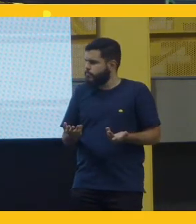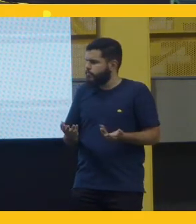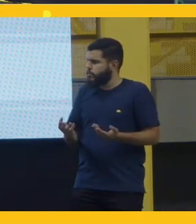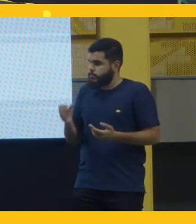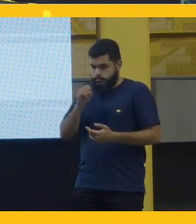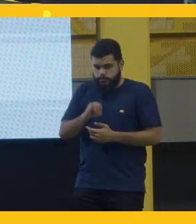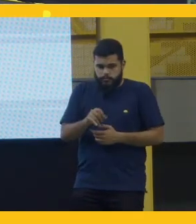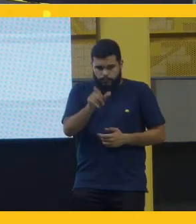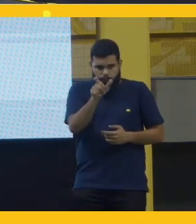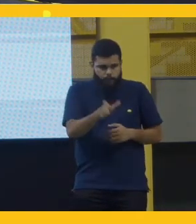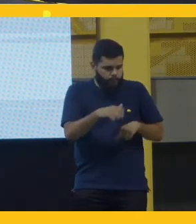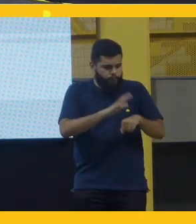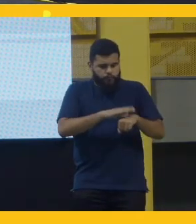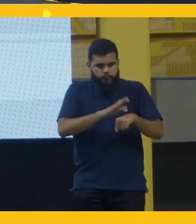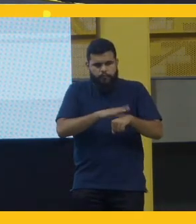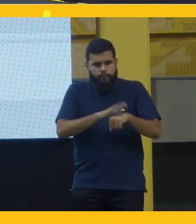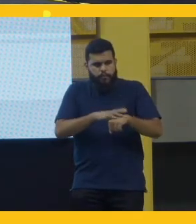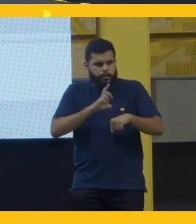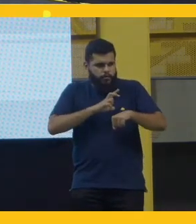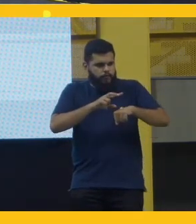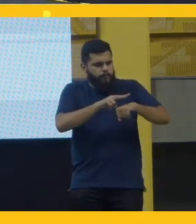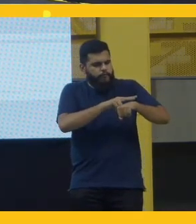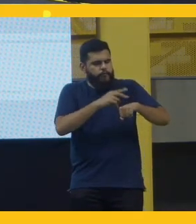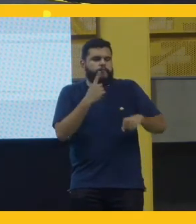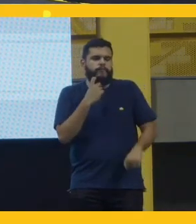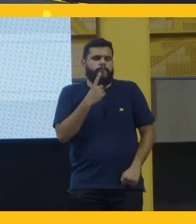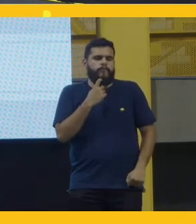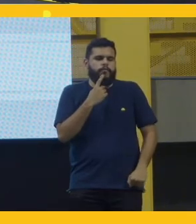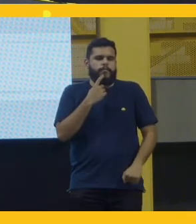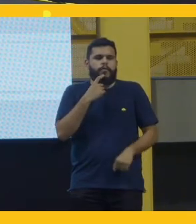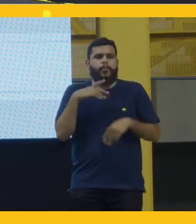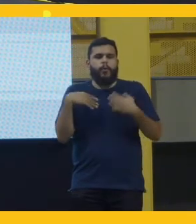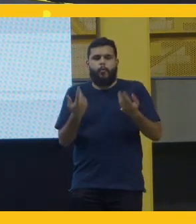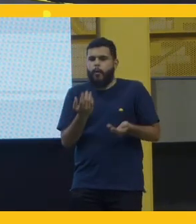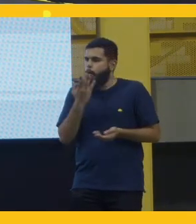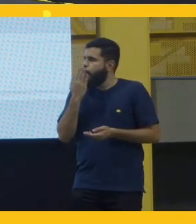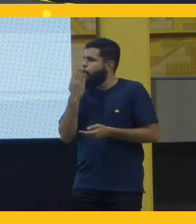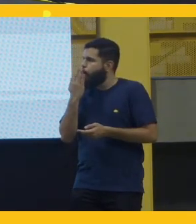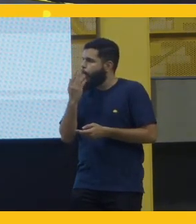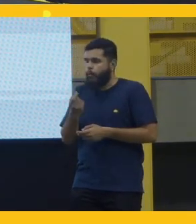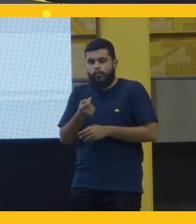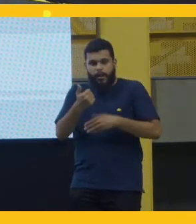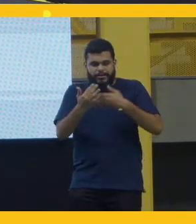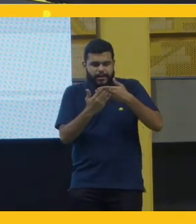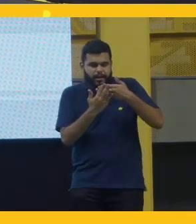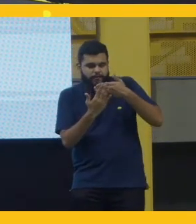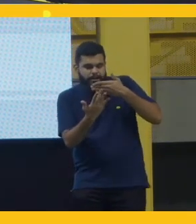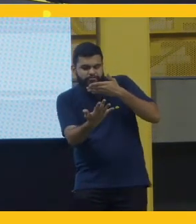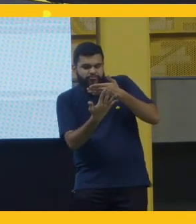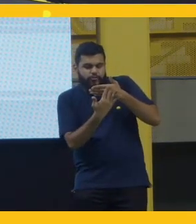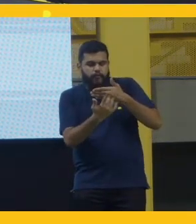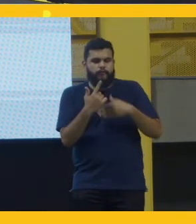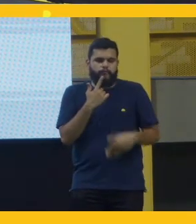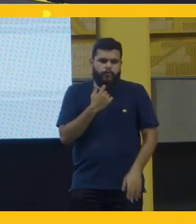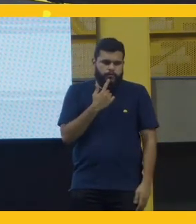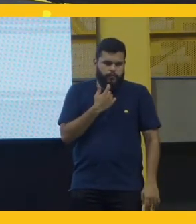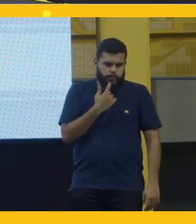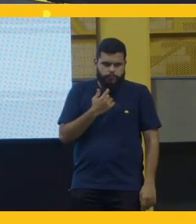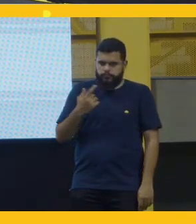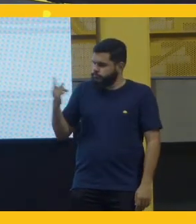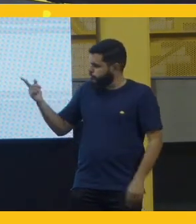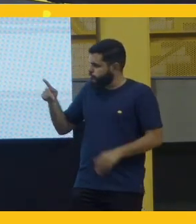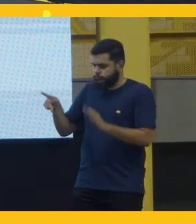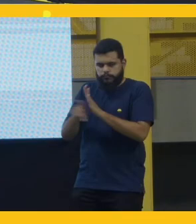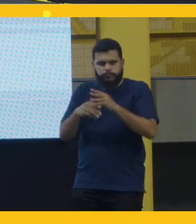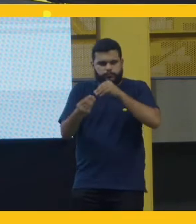Se você ilumina um objeto vermelho, a única cor que ele é capaz de refletir seria o vermelho. Ele não vai refletir